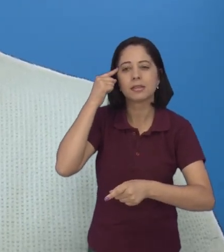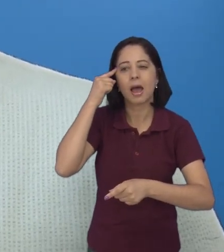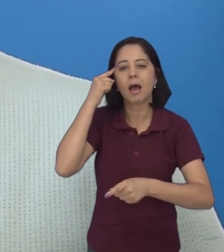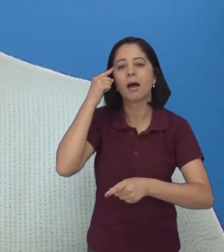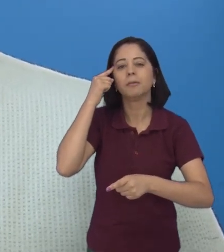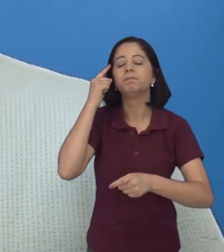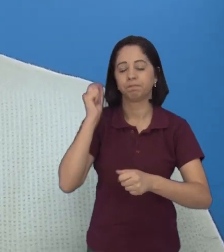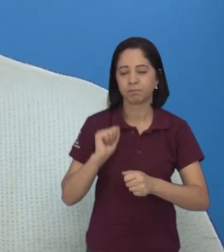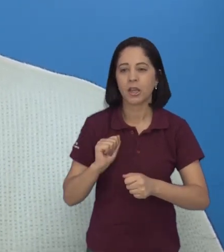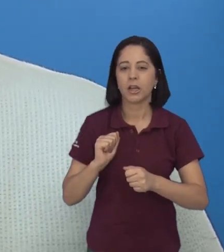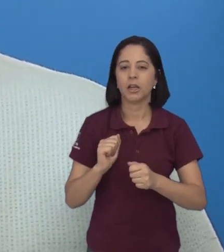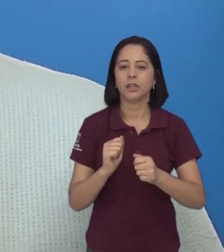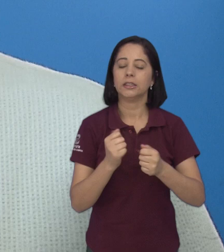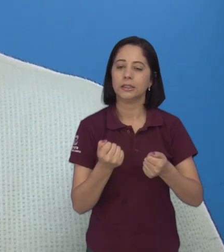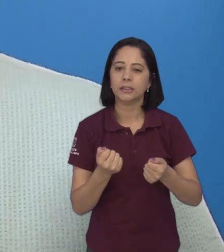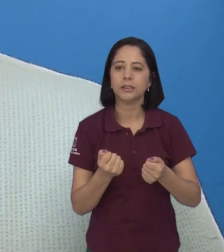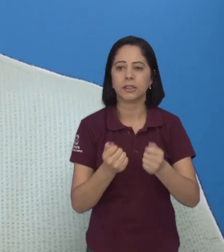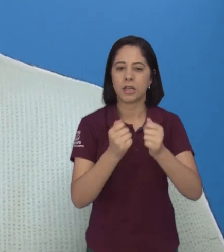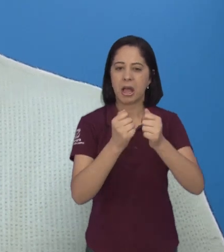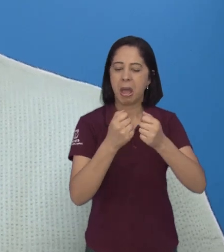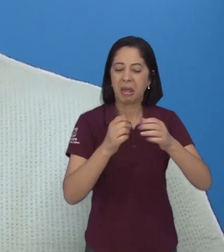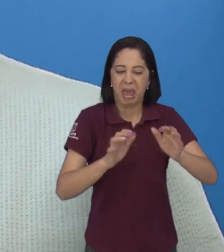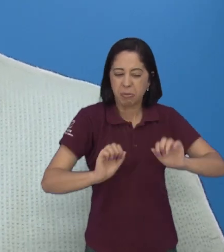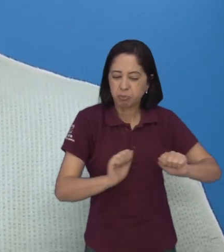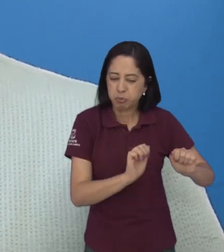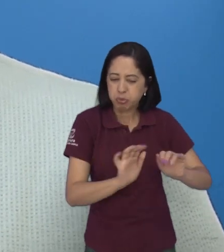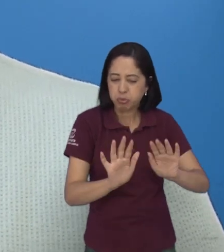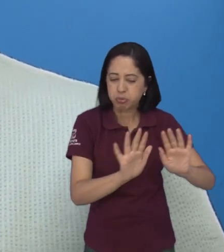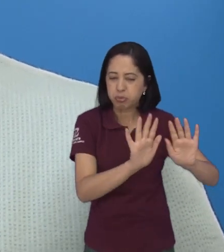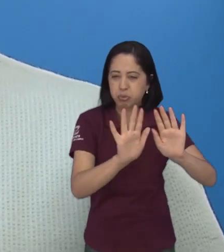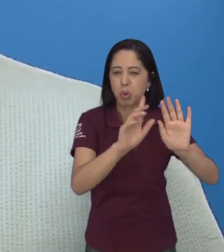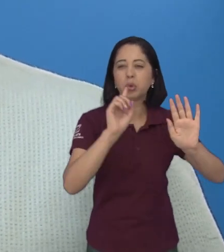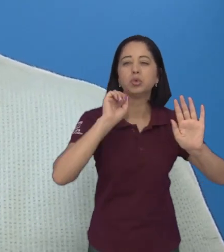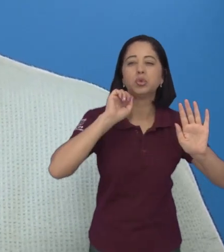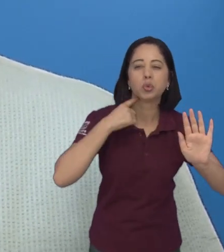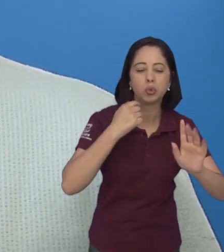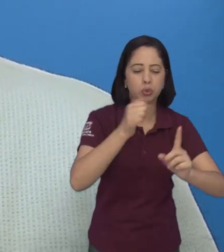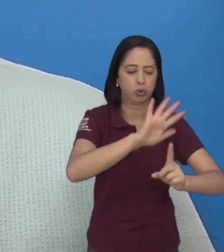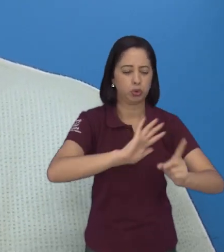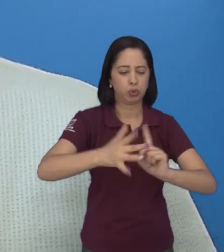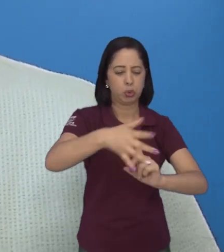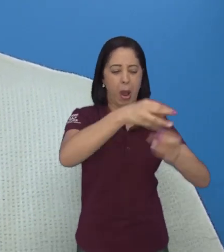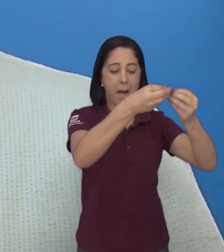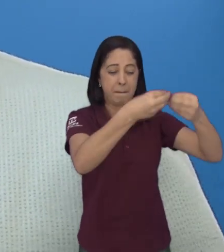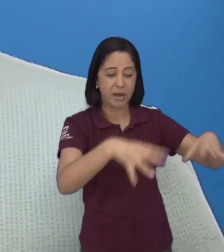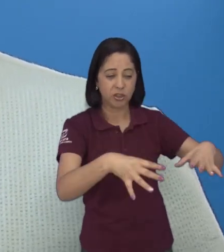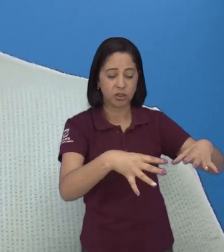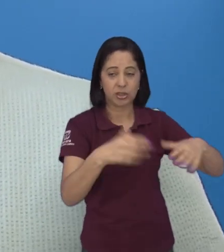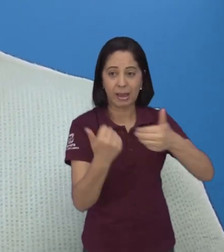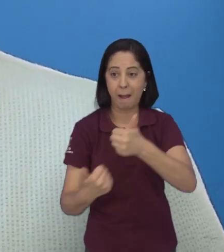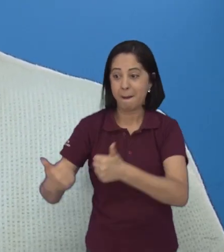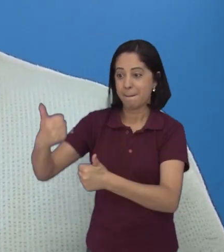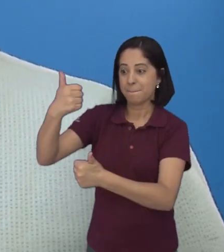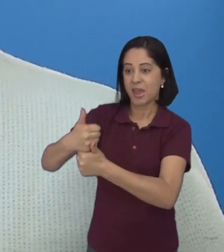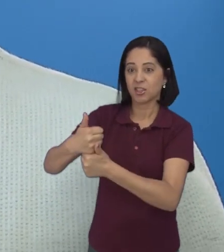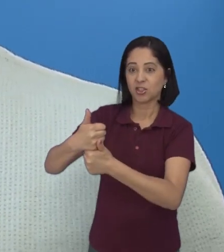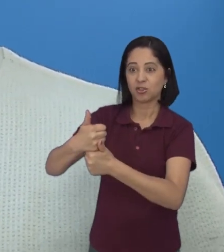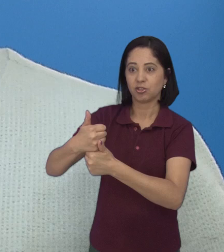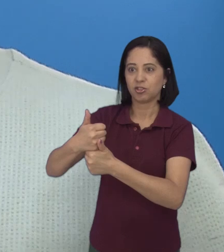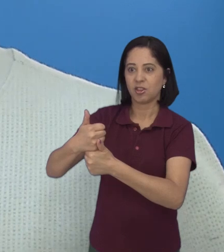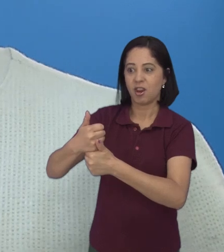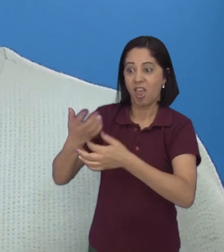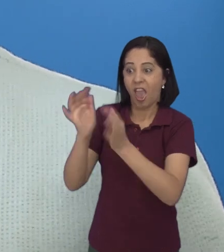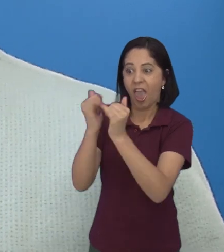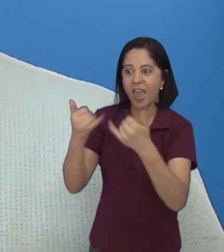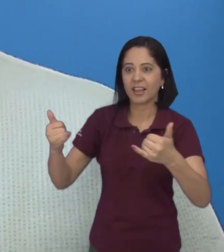na substituição daquilo que polui, daquilo que denigre a natureza por